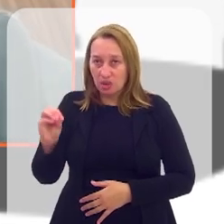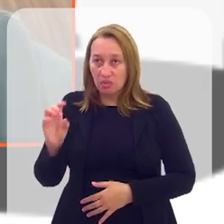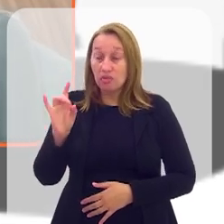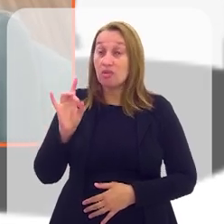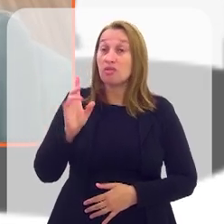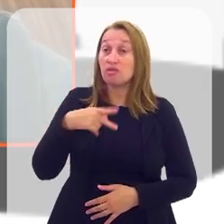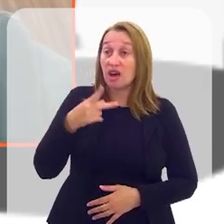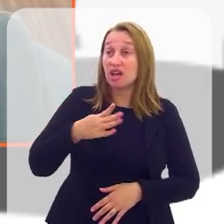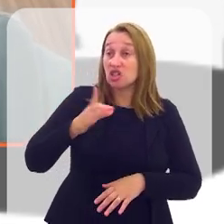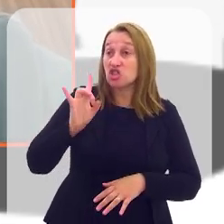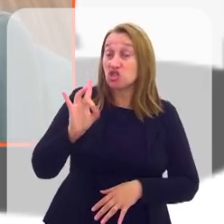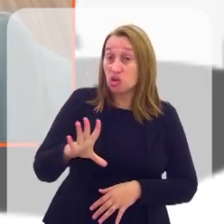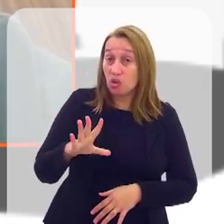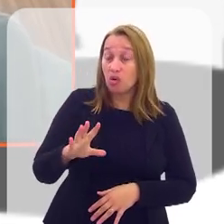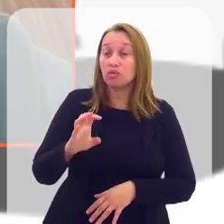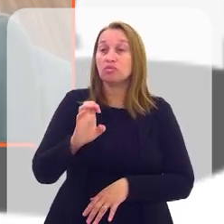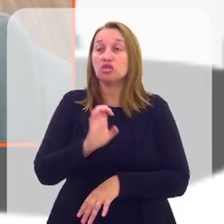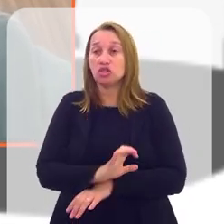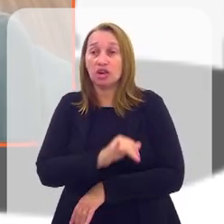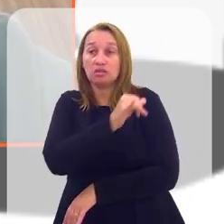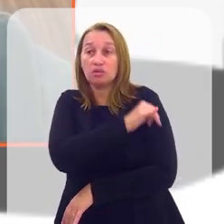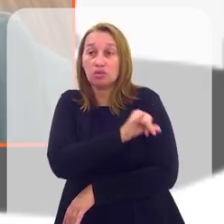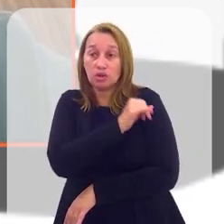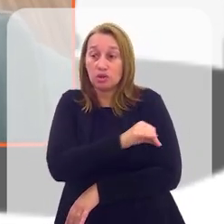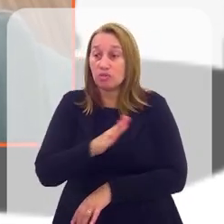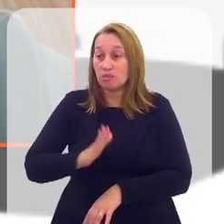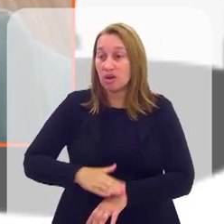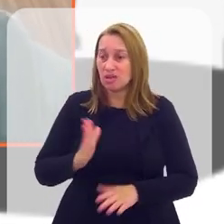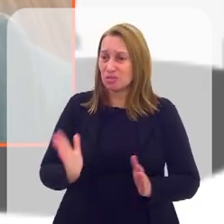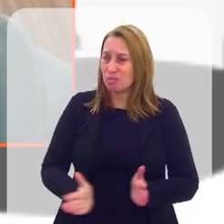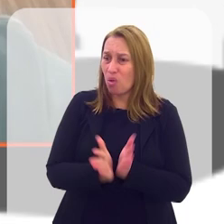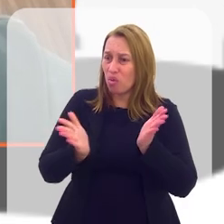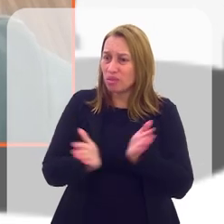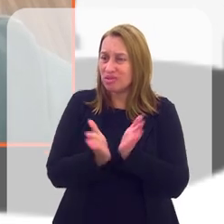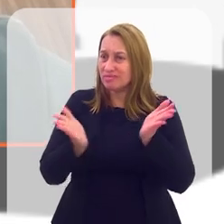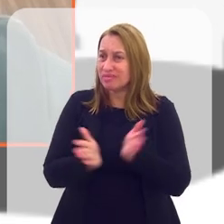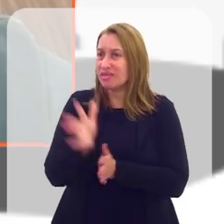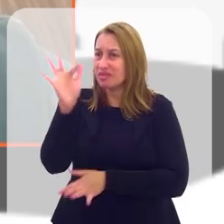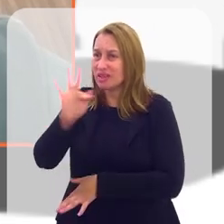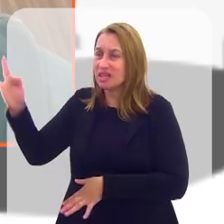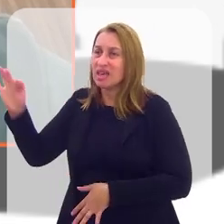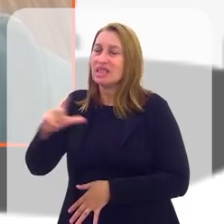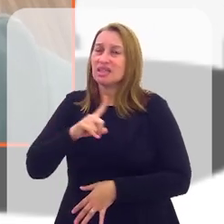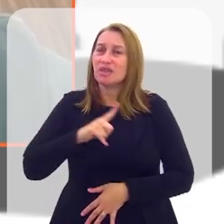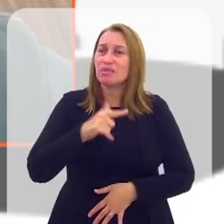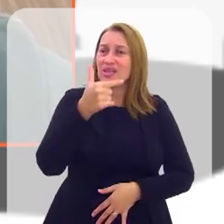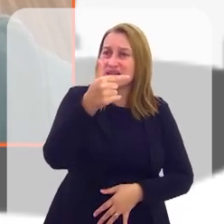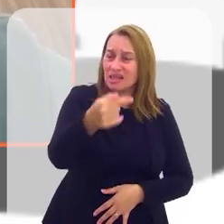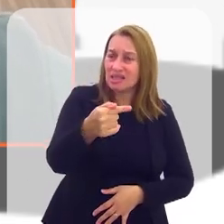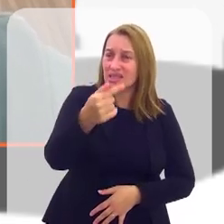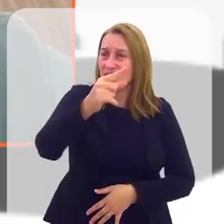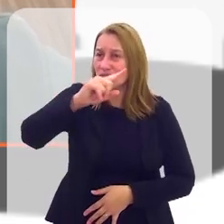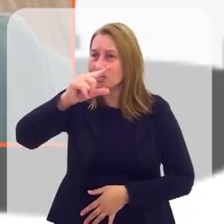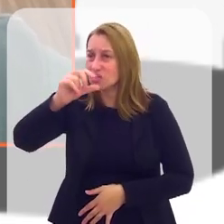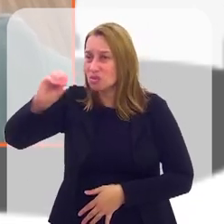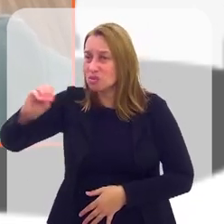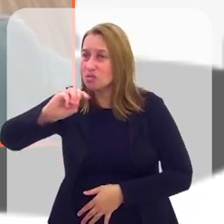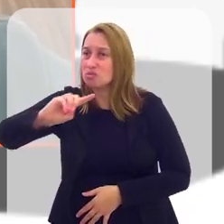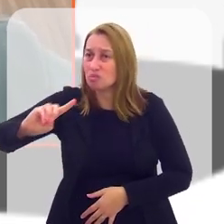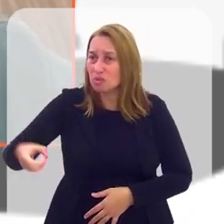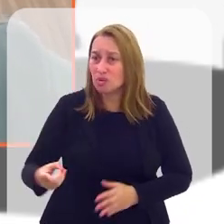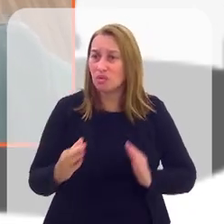de ser um dos estados mais pobres da federação, né, nós temos 700 mil unidades,